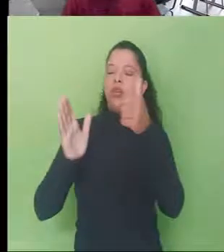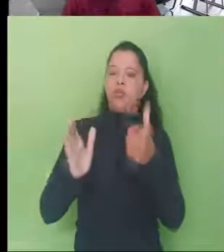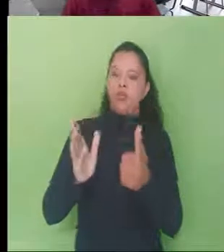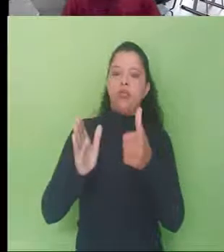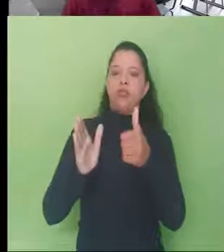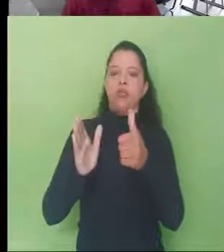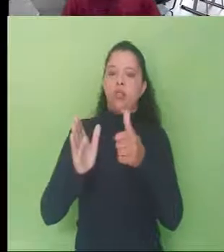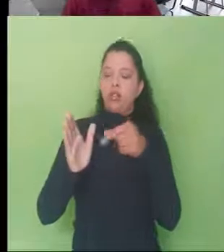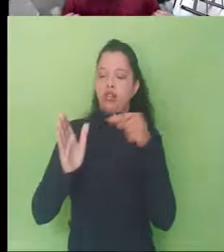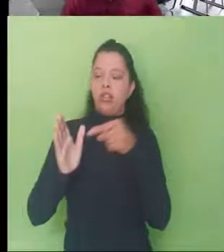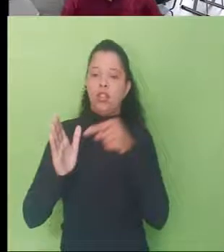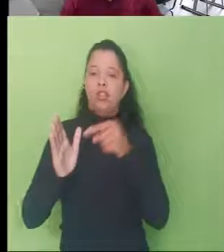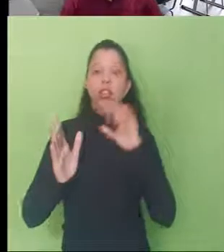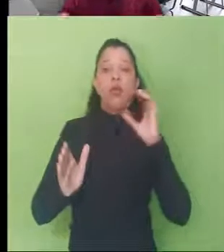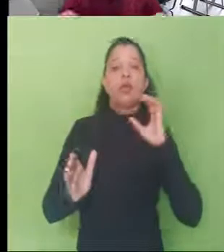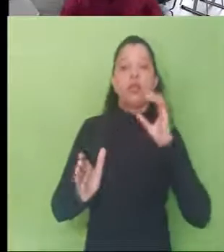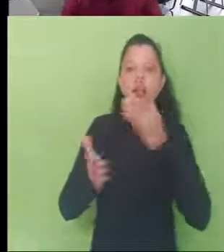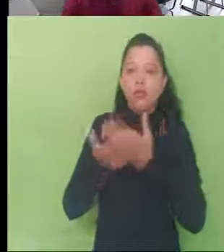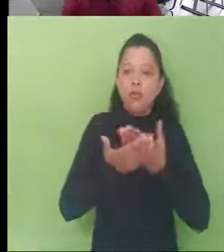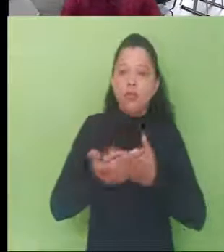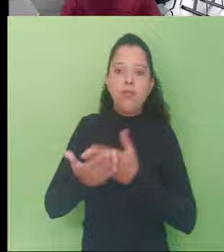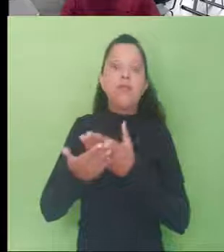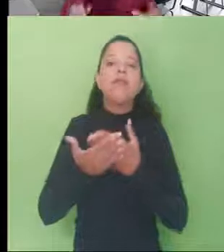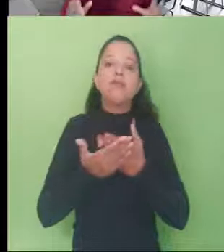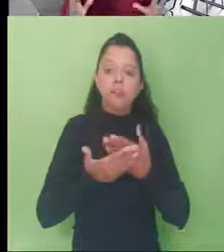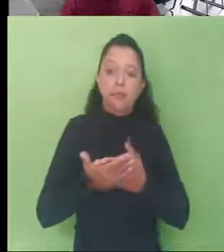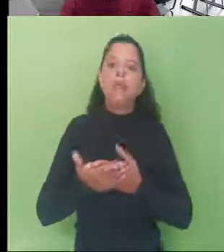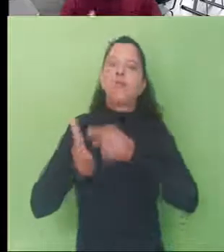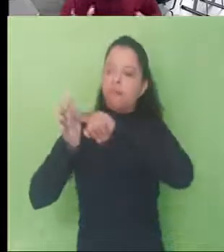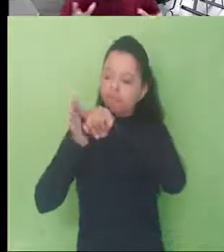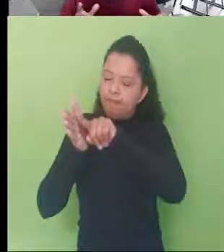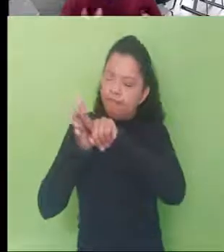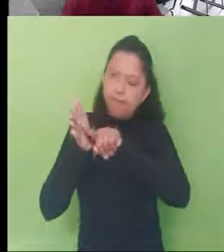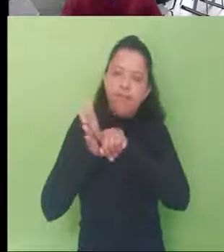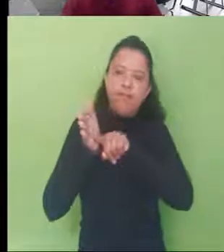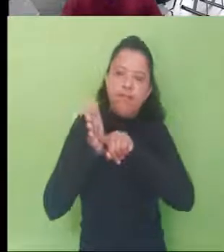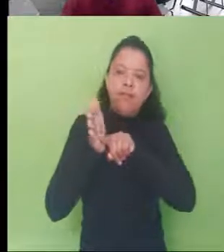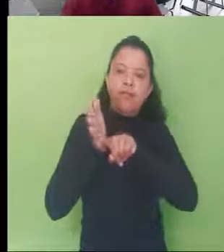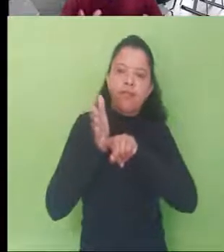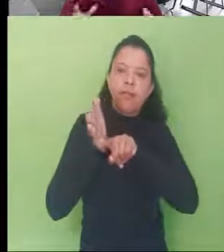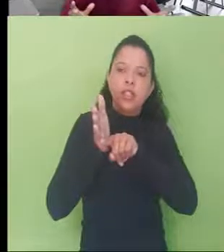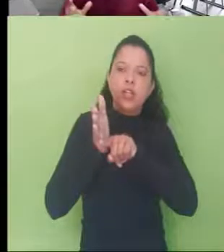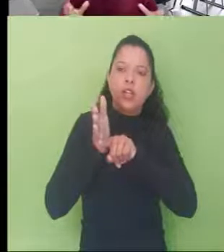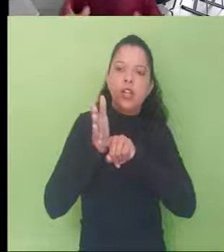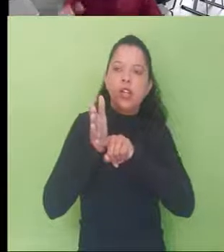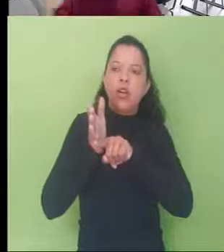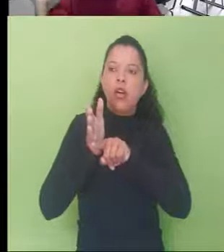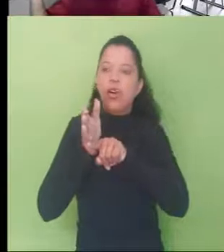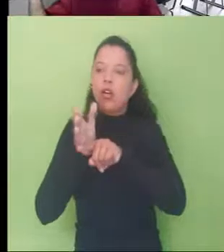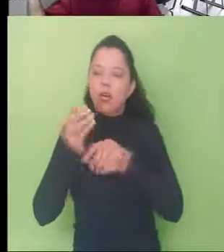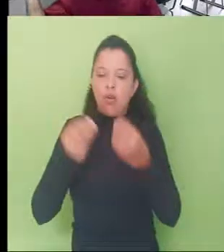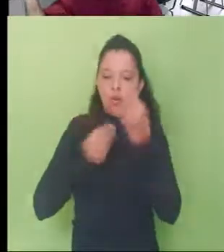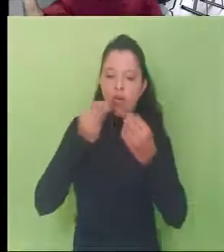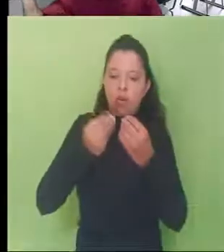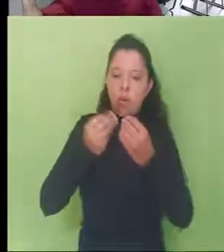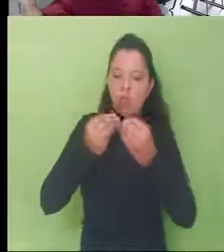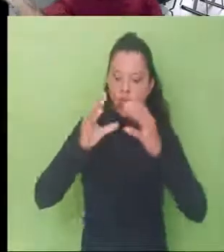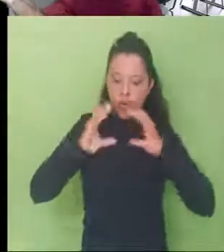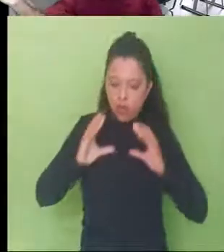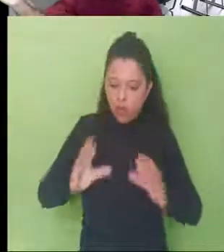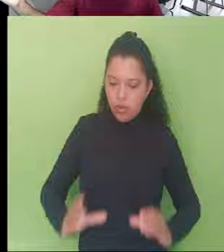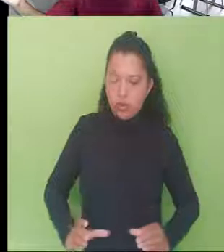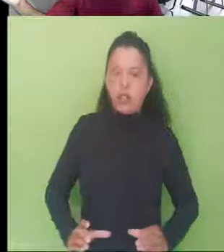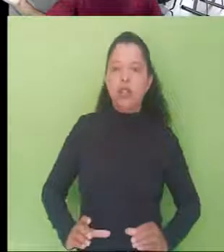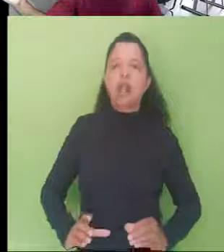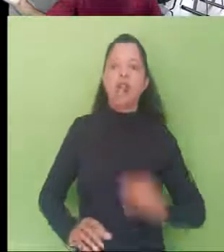ciência. É uma ciência que estuda as ações dos homens ao longo do